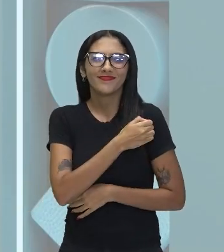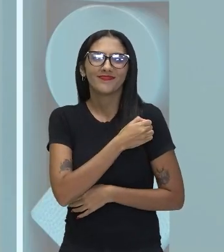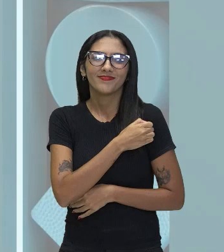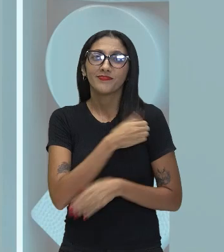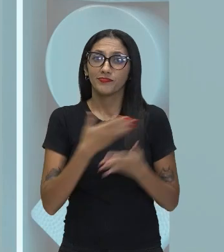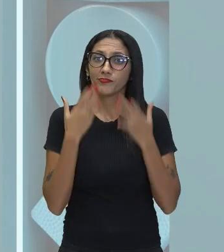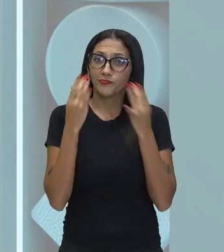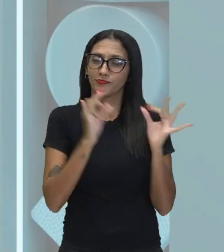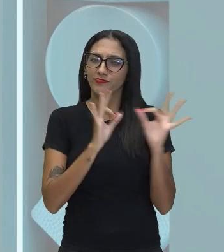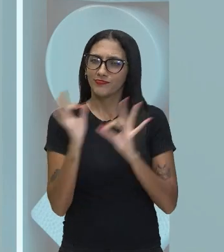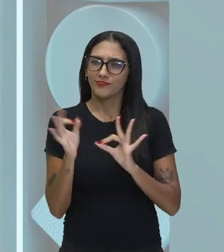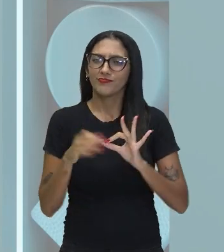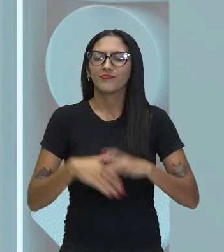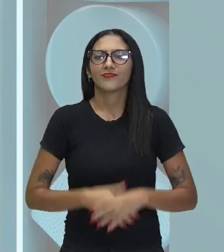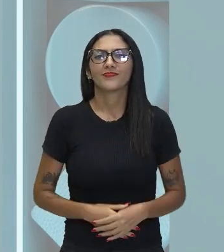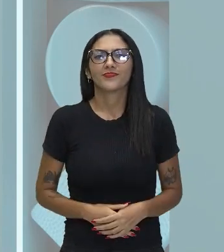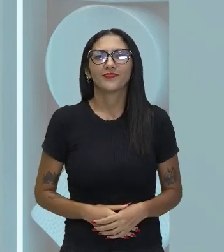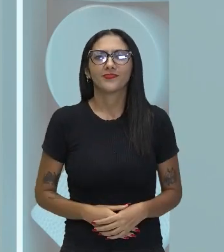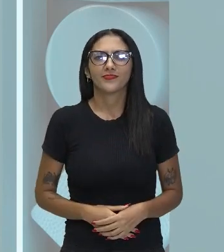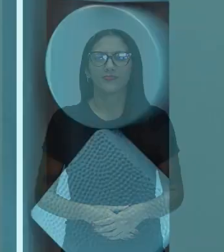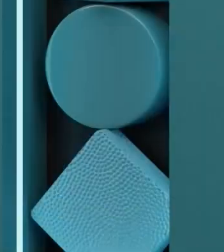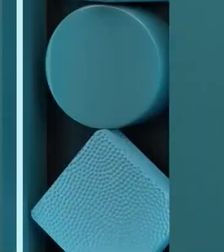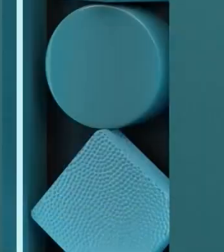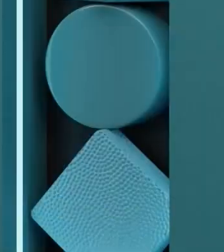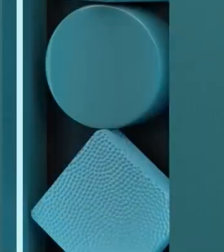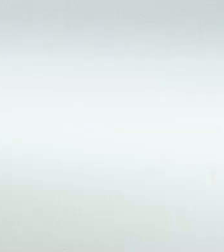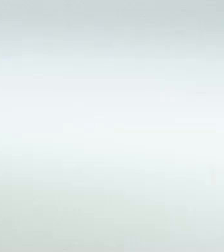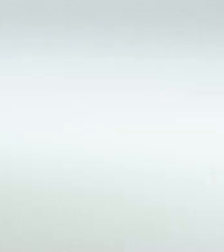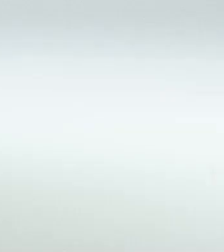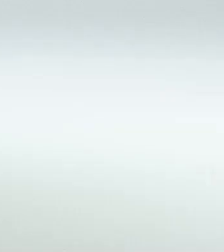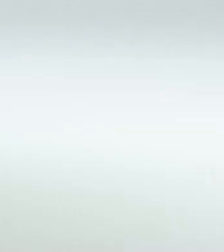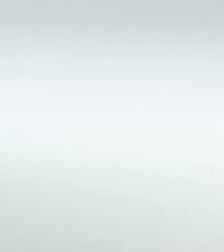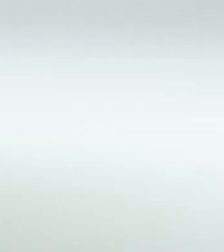Então, vamos iniciar esta aula.